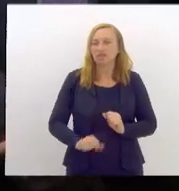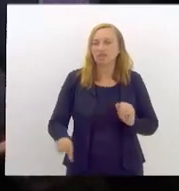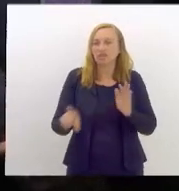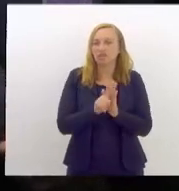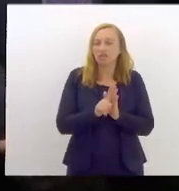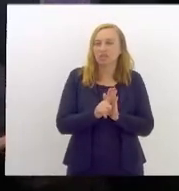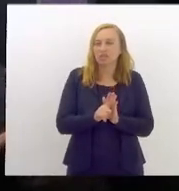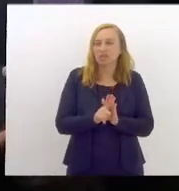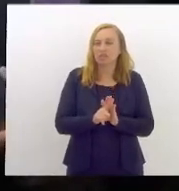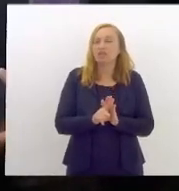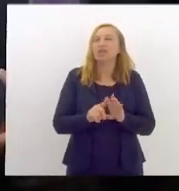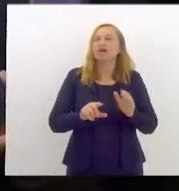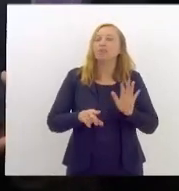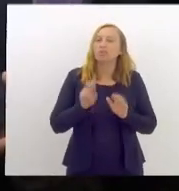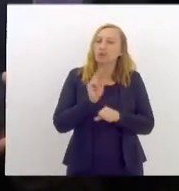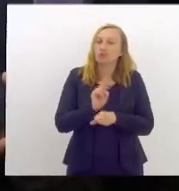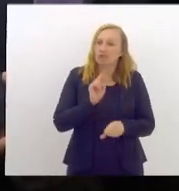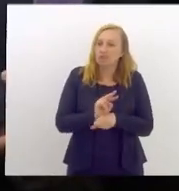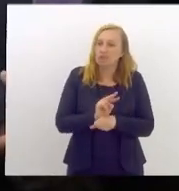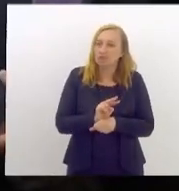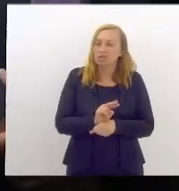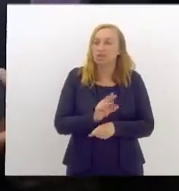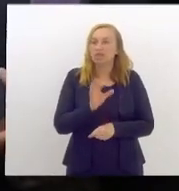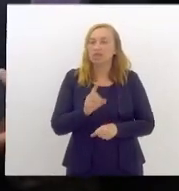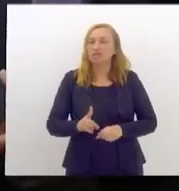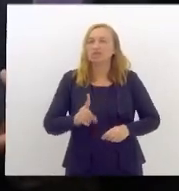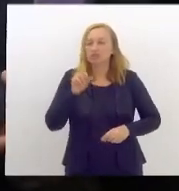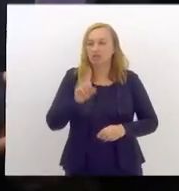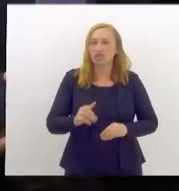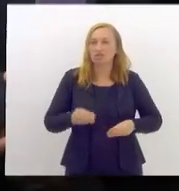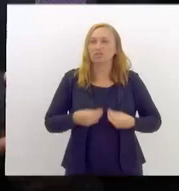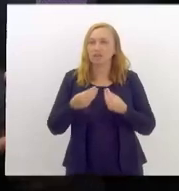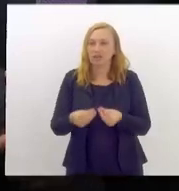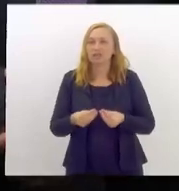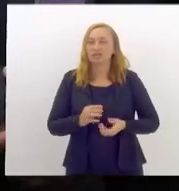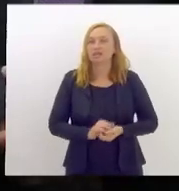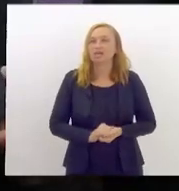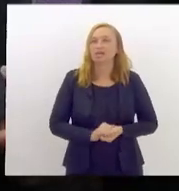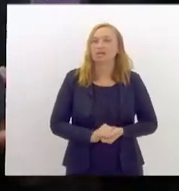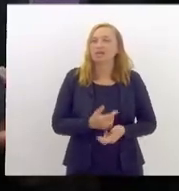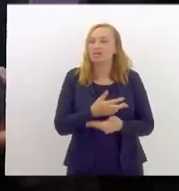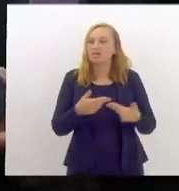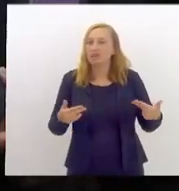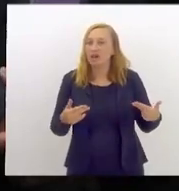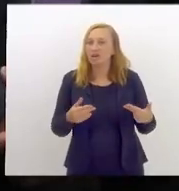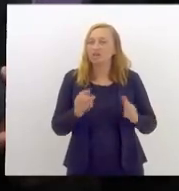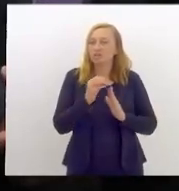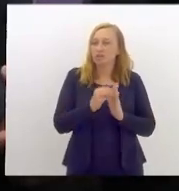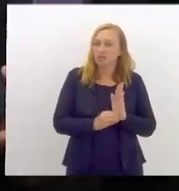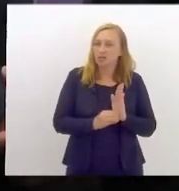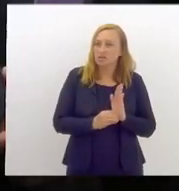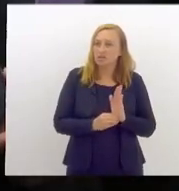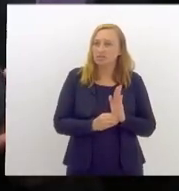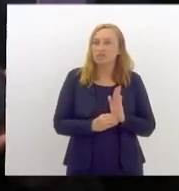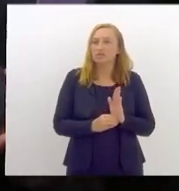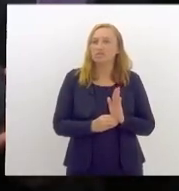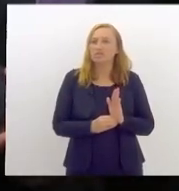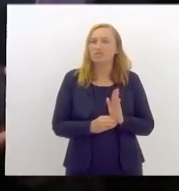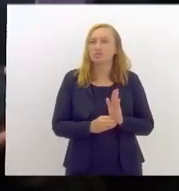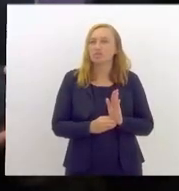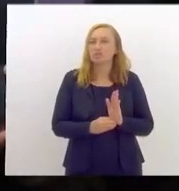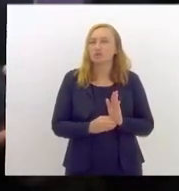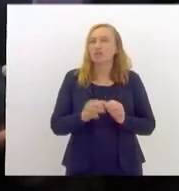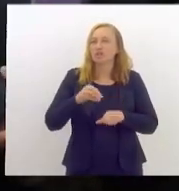leis que as protegessem leis que a garantia sem direitos centenas de ofícios outras